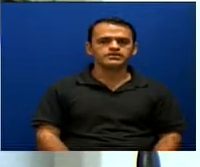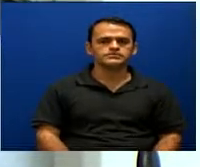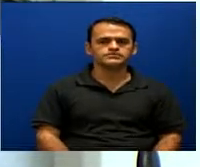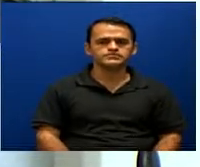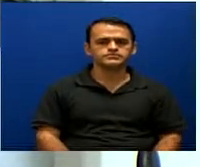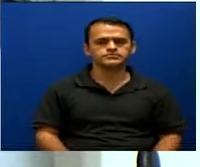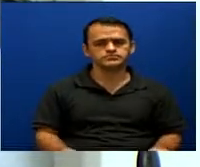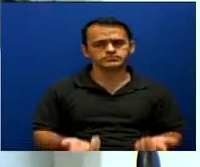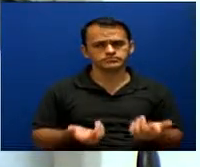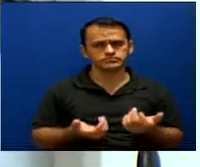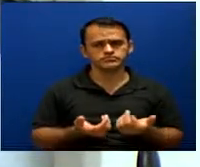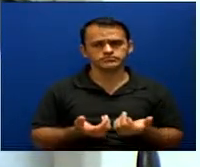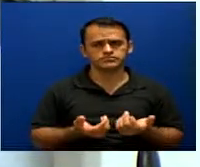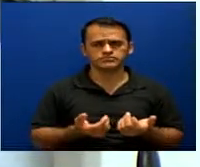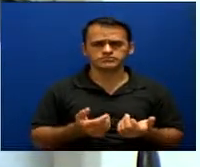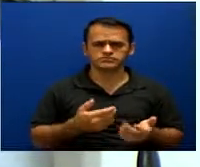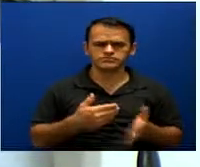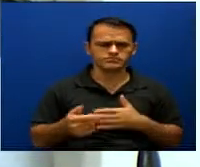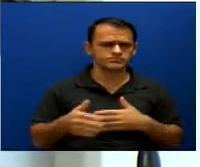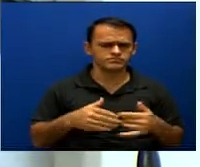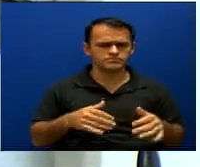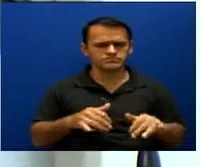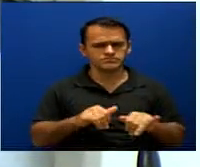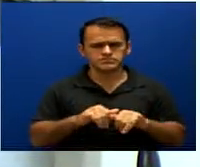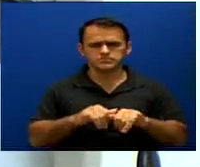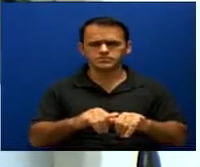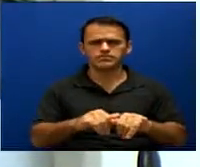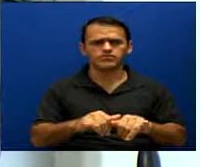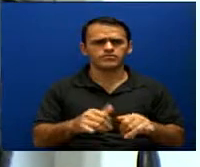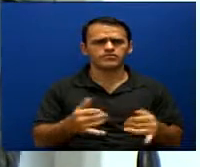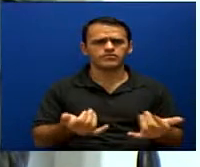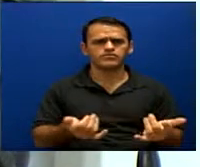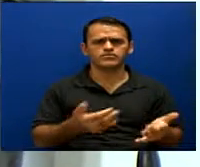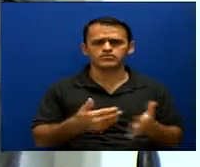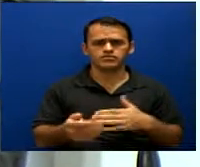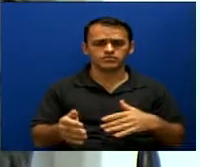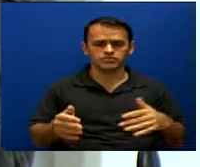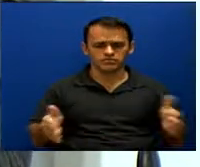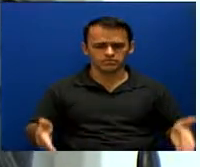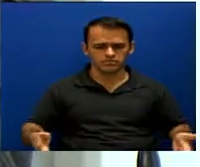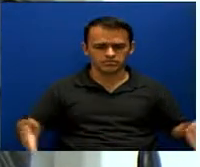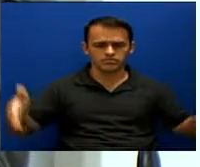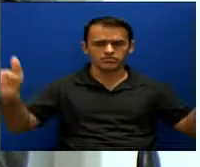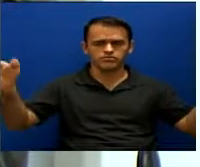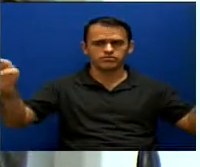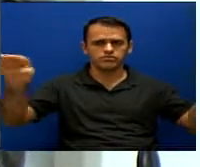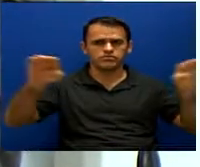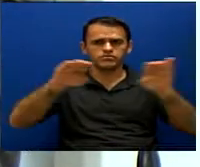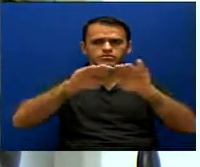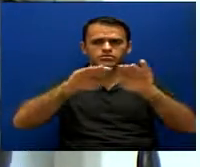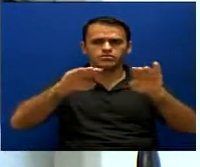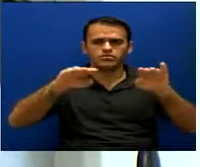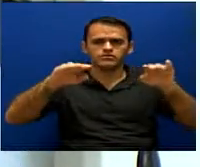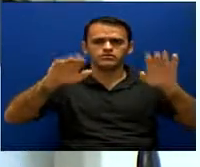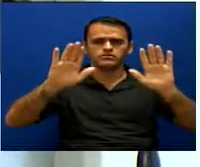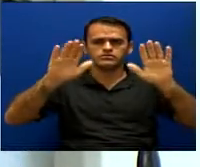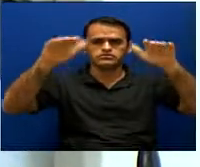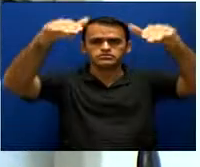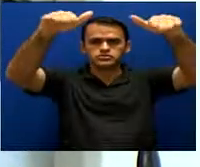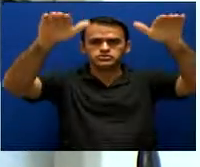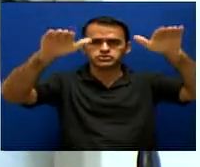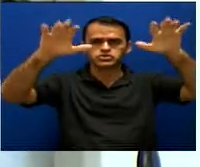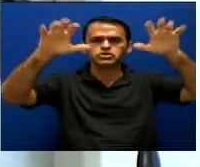Não, pode ser um supermercado, tem que ser um lugar onde aquele módulo fique protegido e de